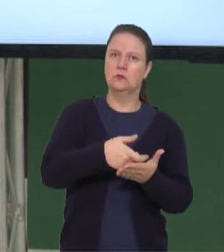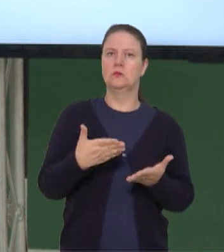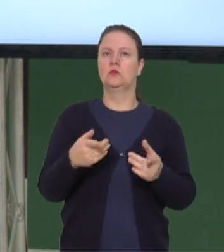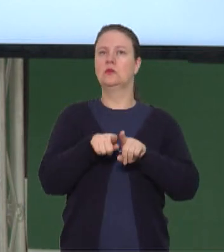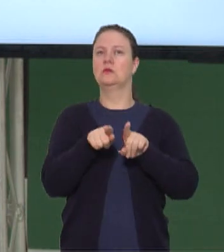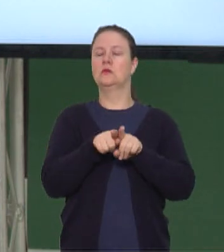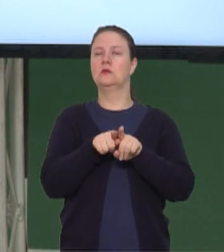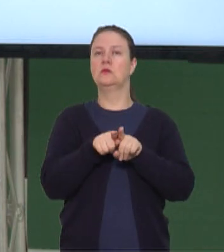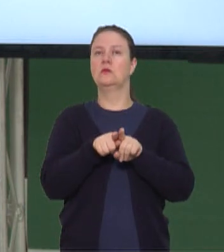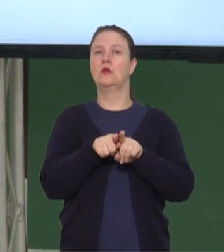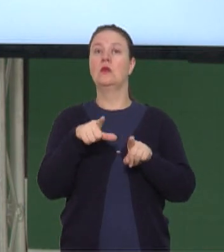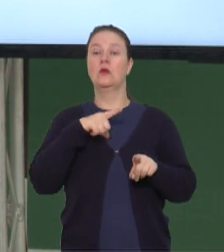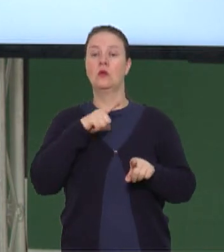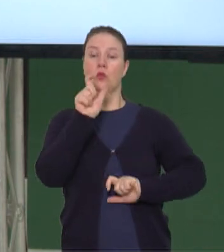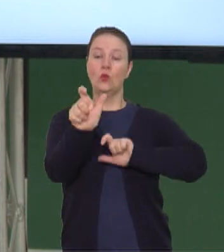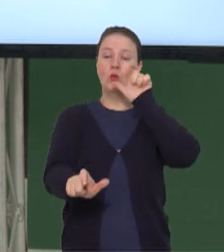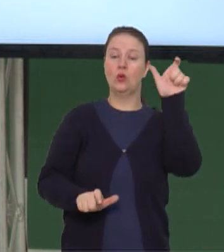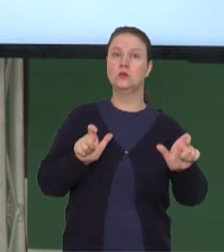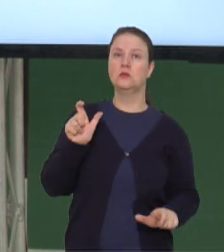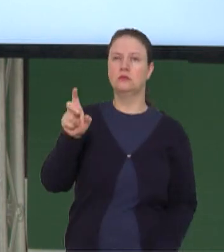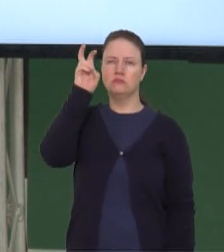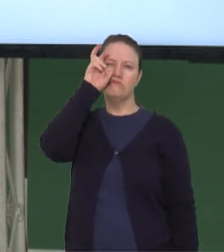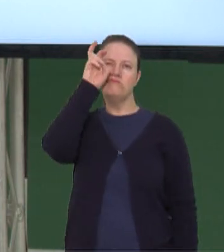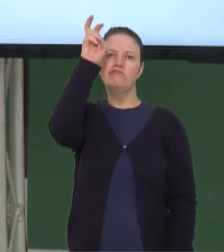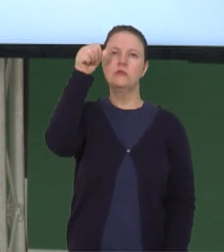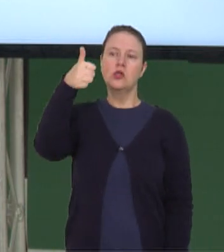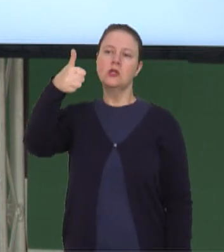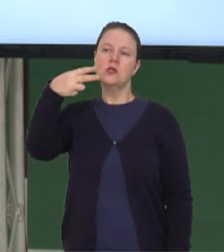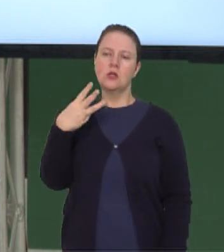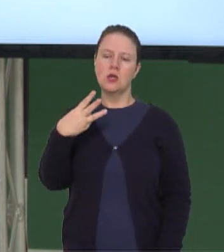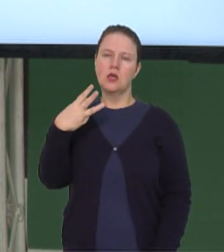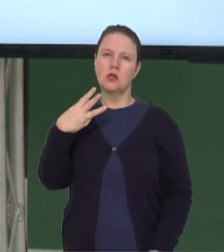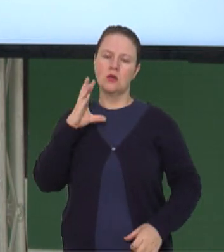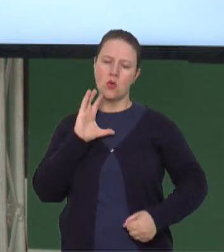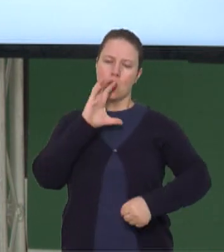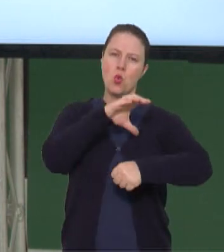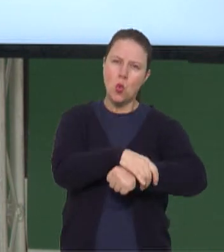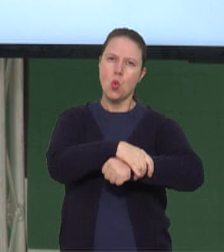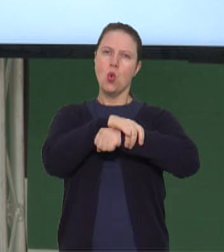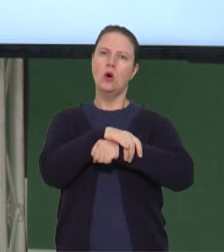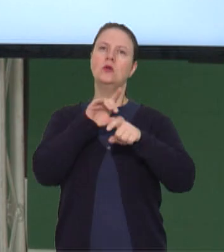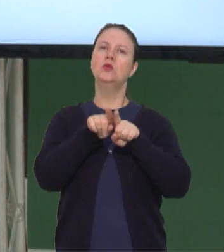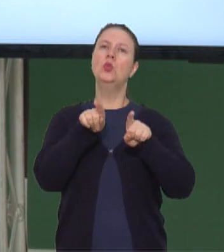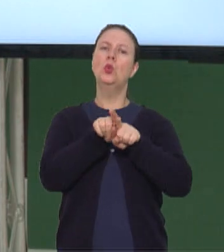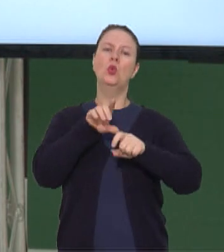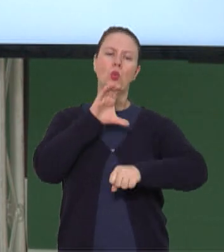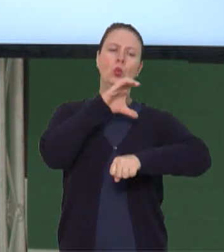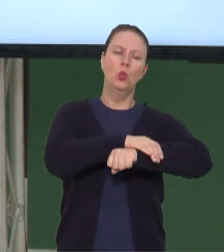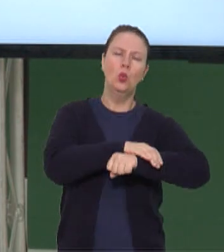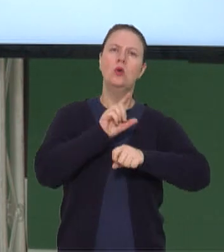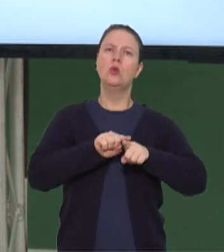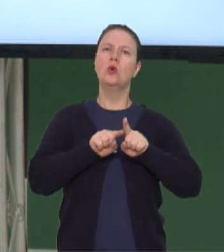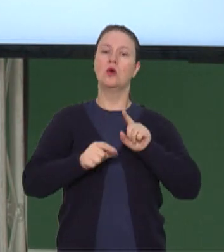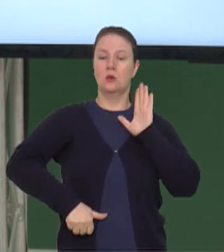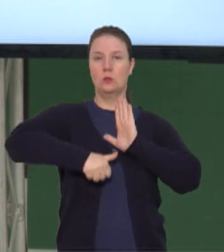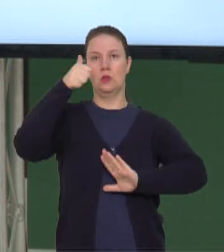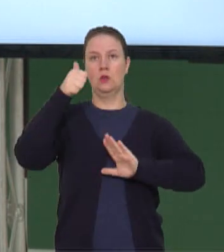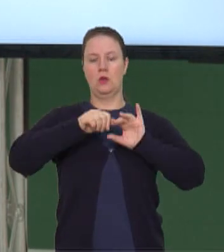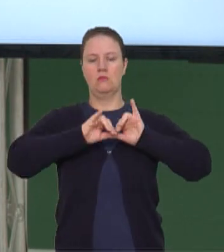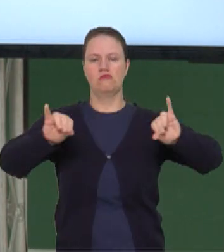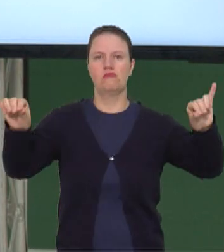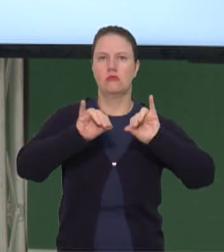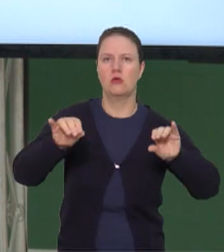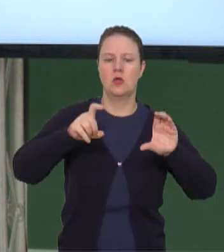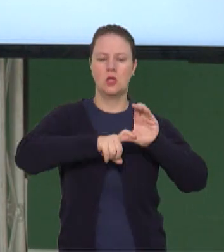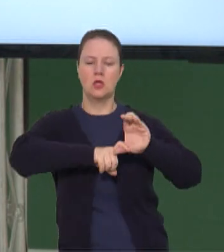com que os intelectuais das 13 colônias providenciem e elaborem, primeiramente, a Declaração de Independência e, posteriormente,